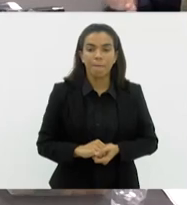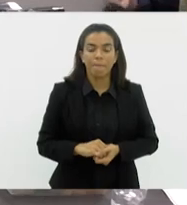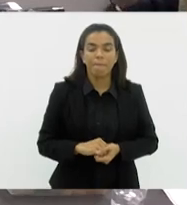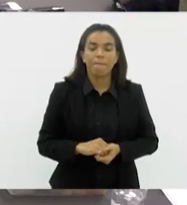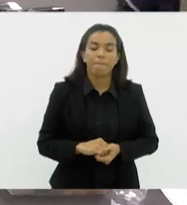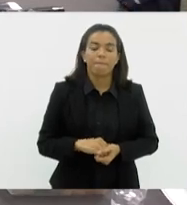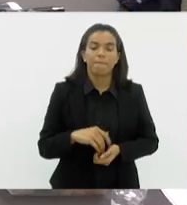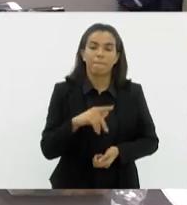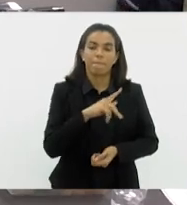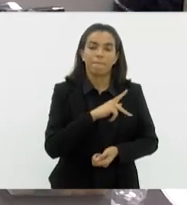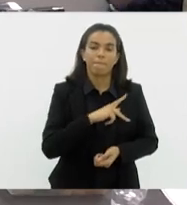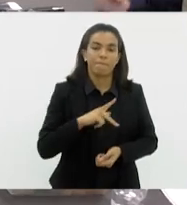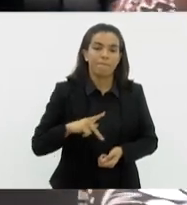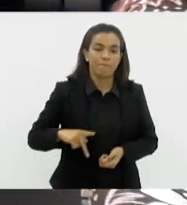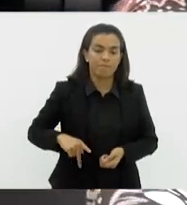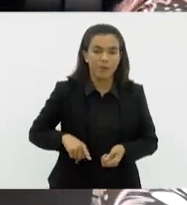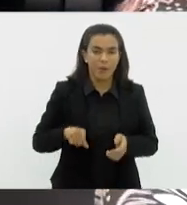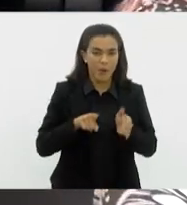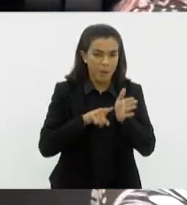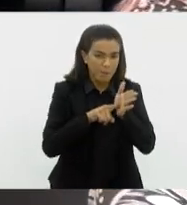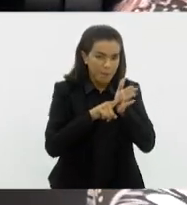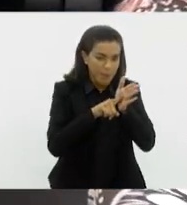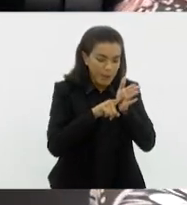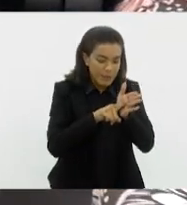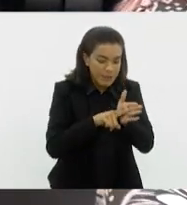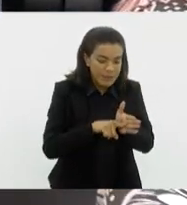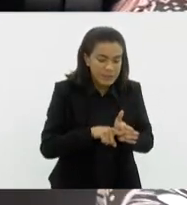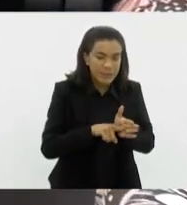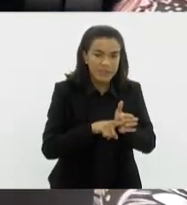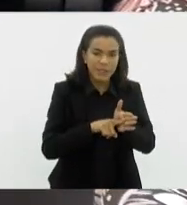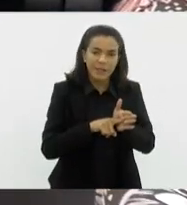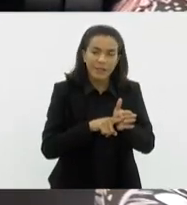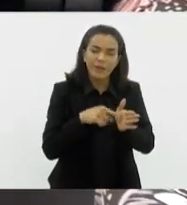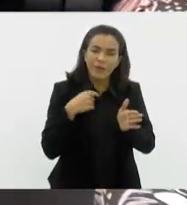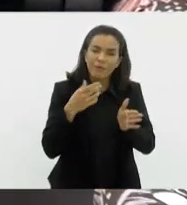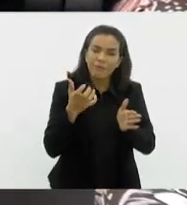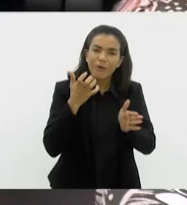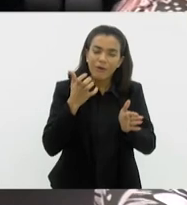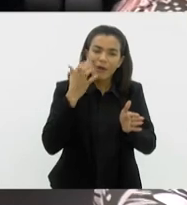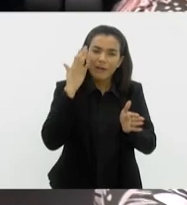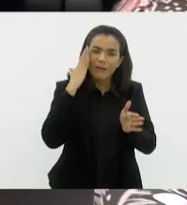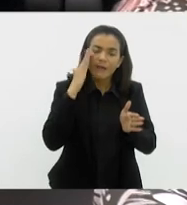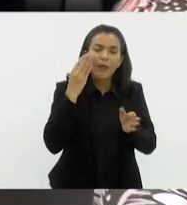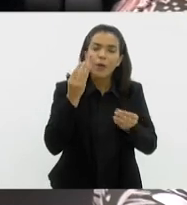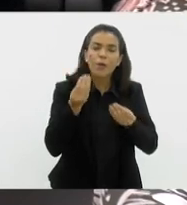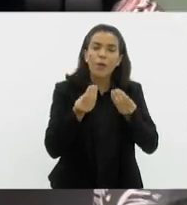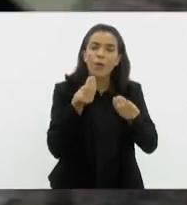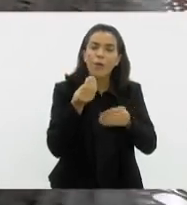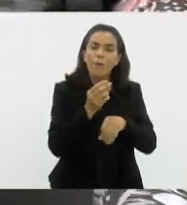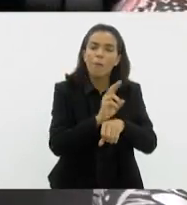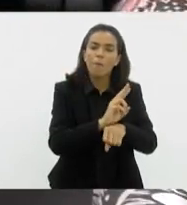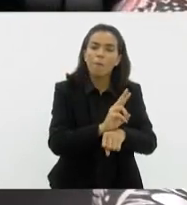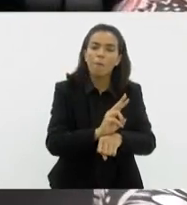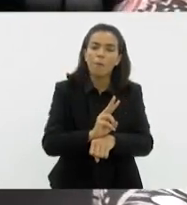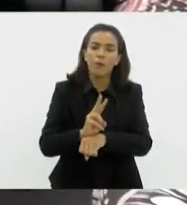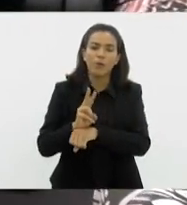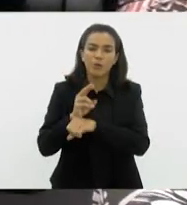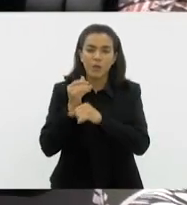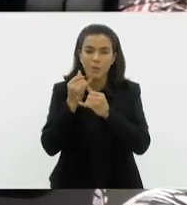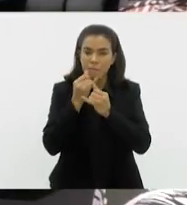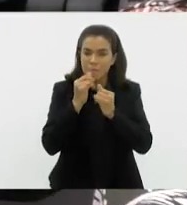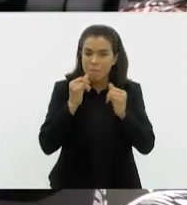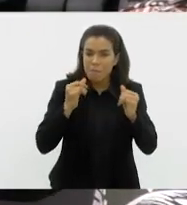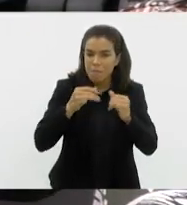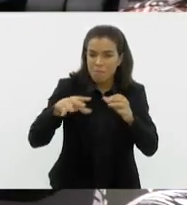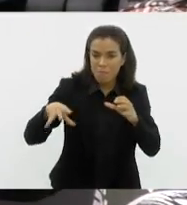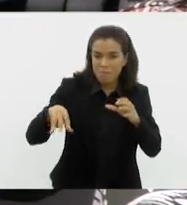eu fiz uma pesquisa para tentar entender como que o monitoramento eletrônico poderia se inserir